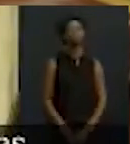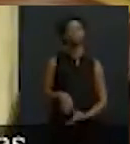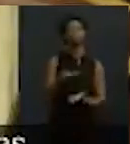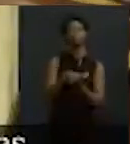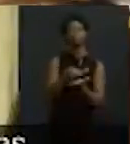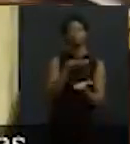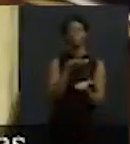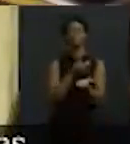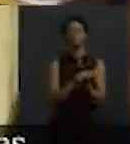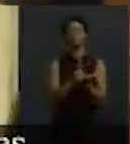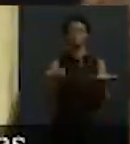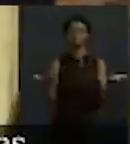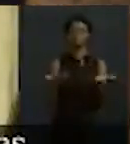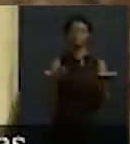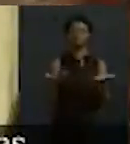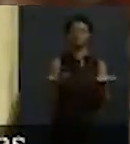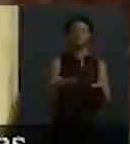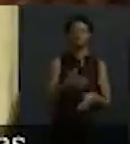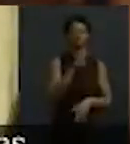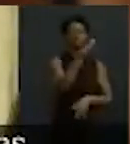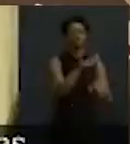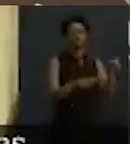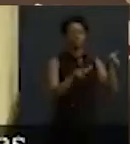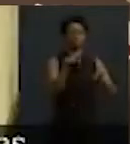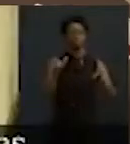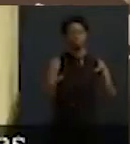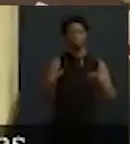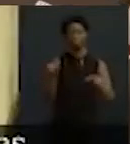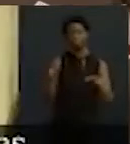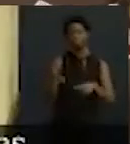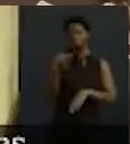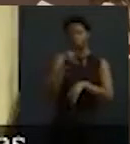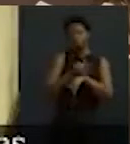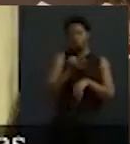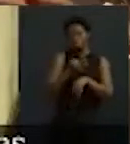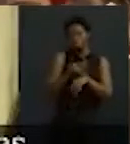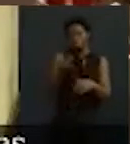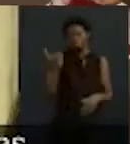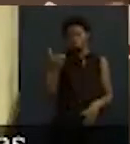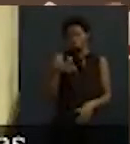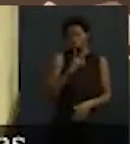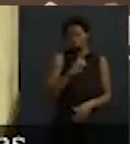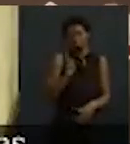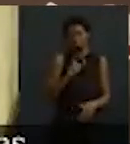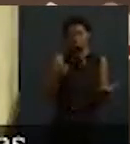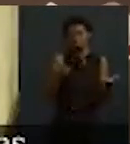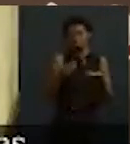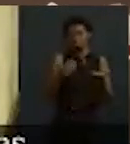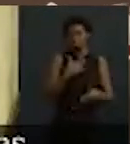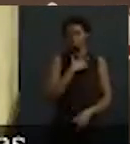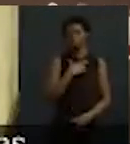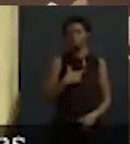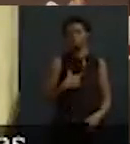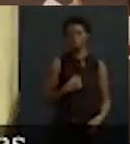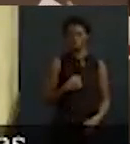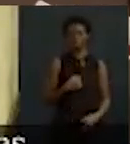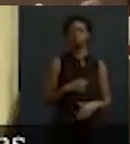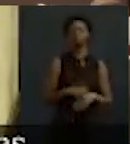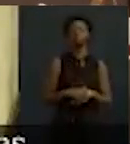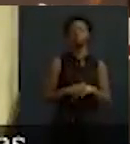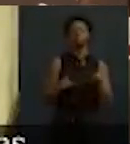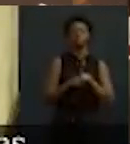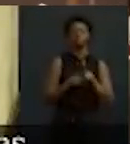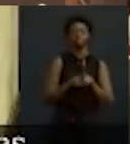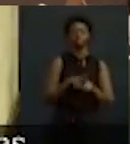Registramos os agraciados que não puderam comparecer na sessão solene do Colar do Mérito e da